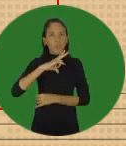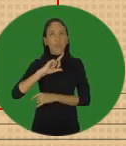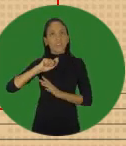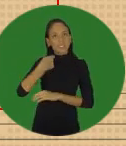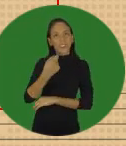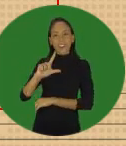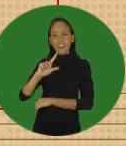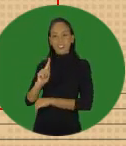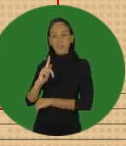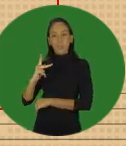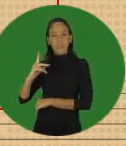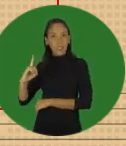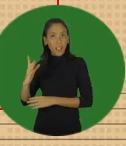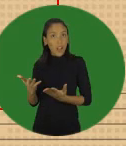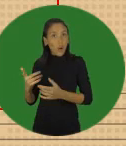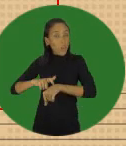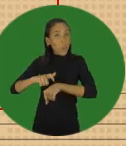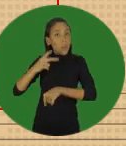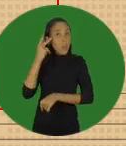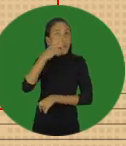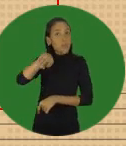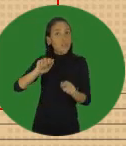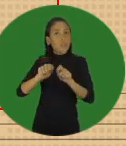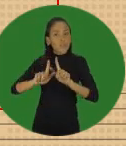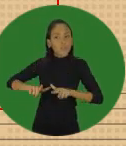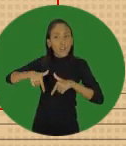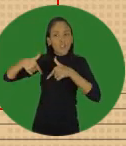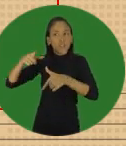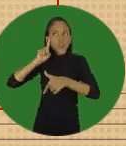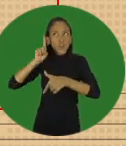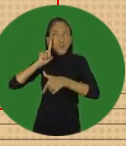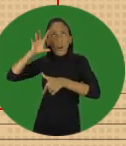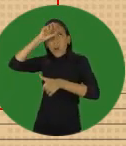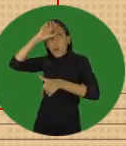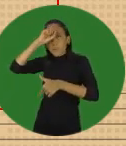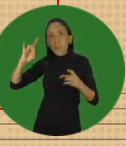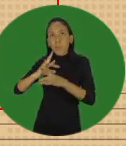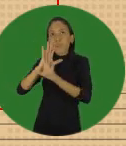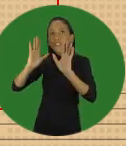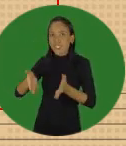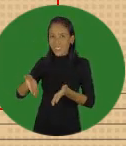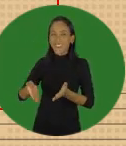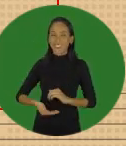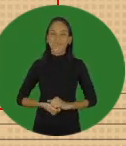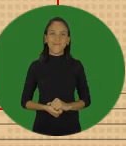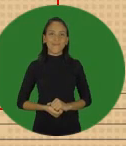LGPD. Agora é o momento de inserir na sua rotina todos os seus conhecimentos